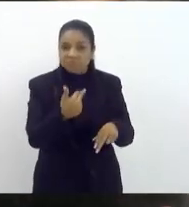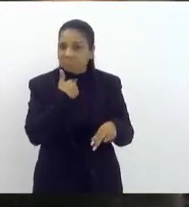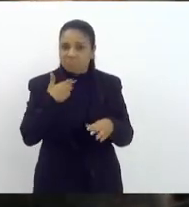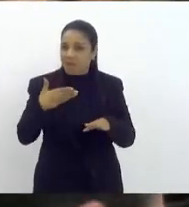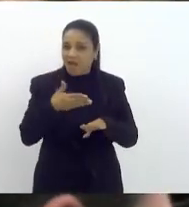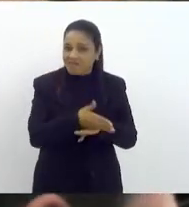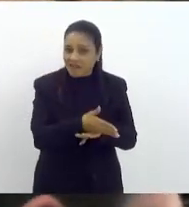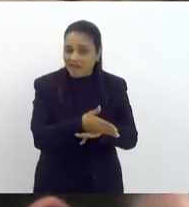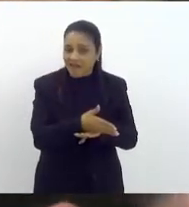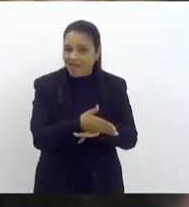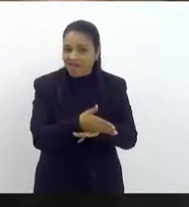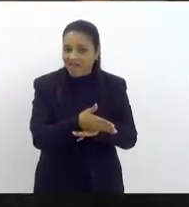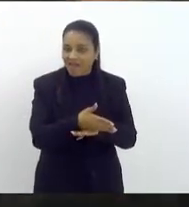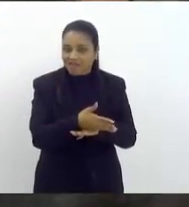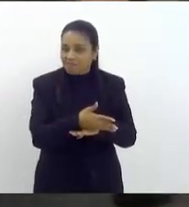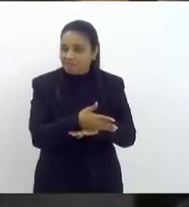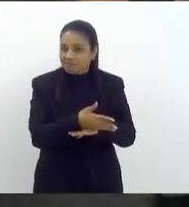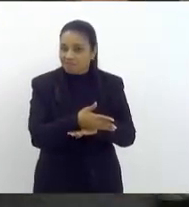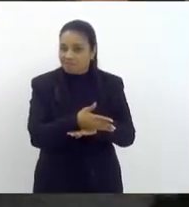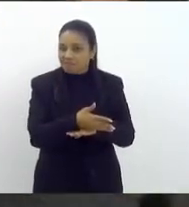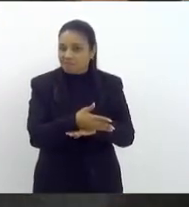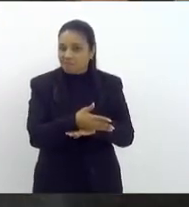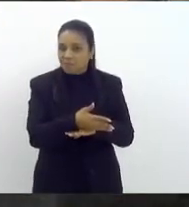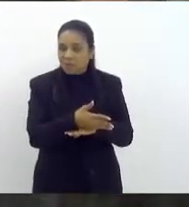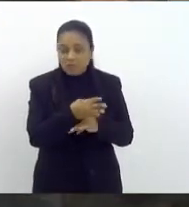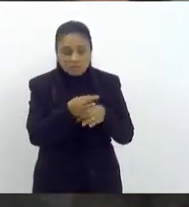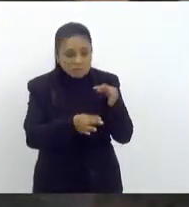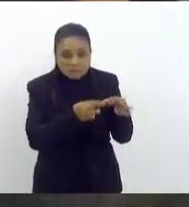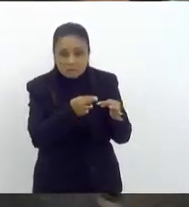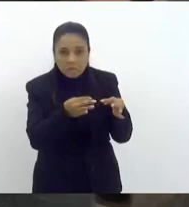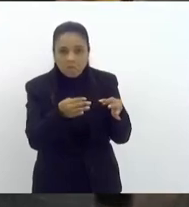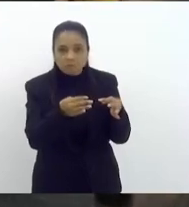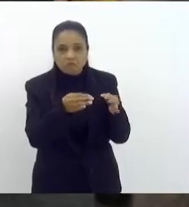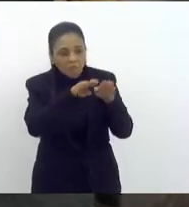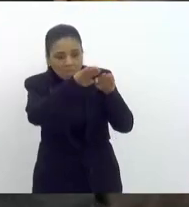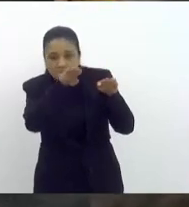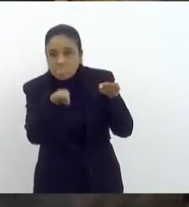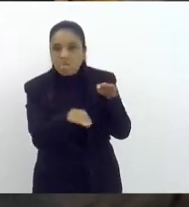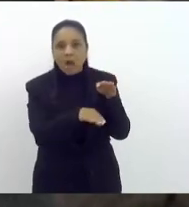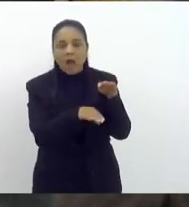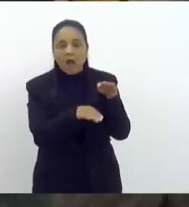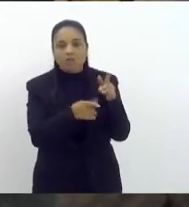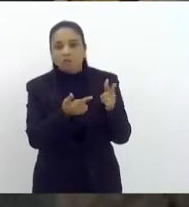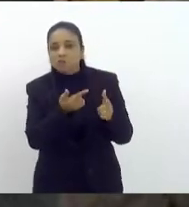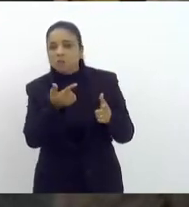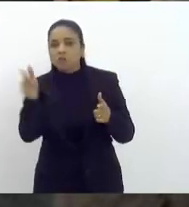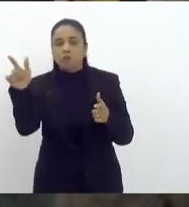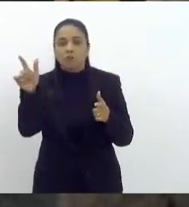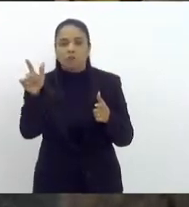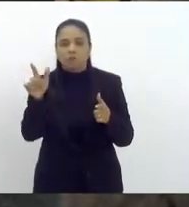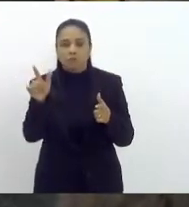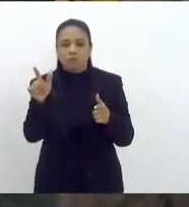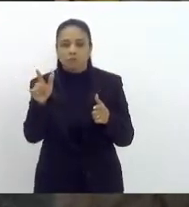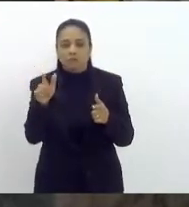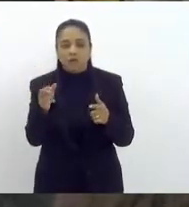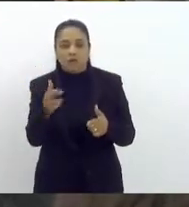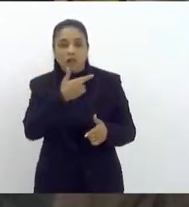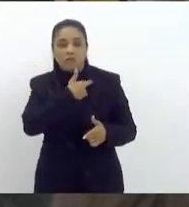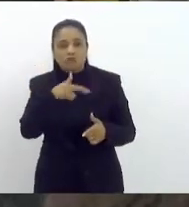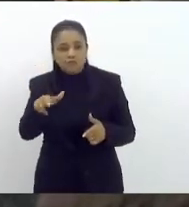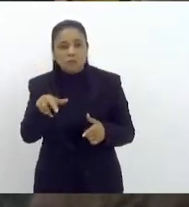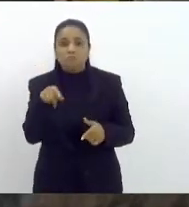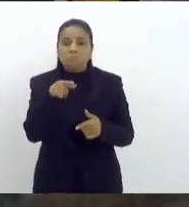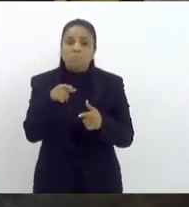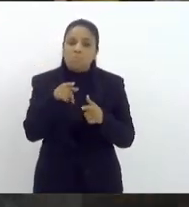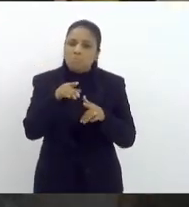tratados em igualdade de condição de capelães de outras denominações por isso tão importante